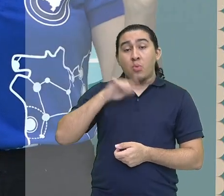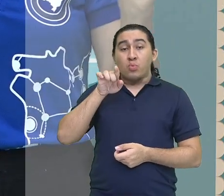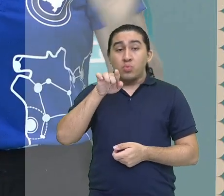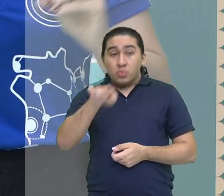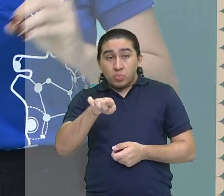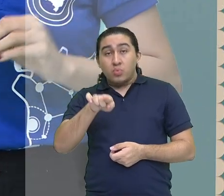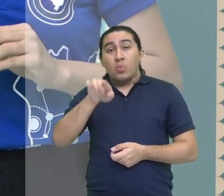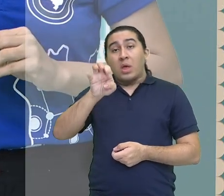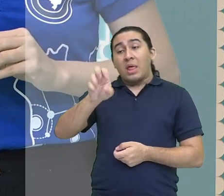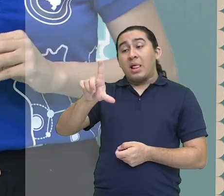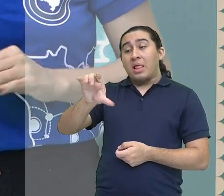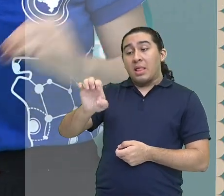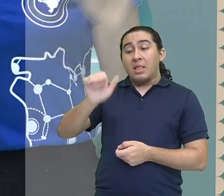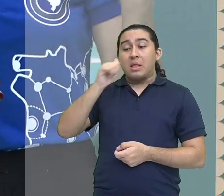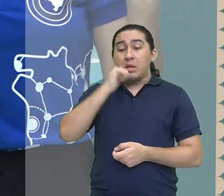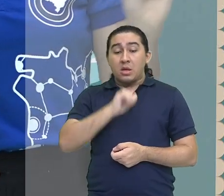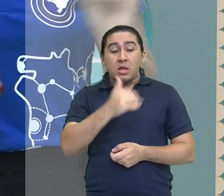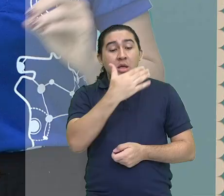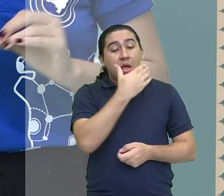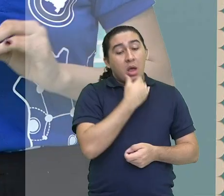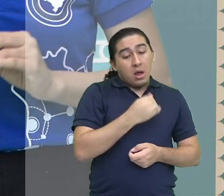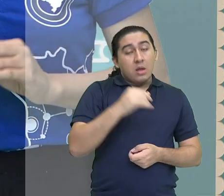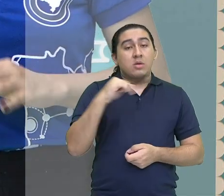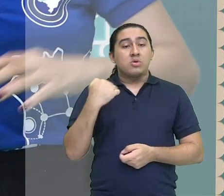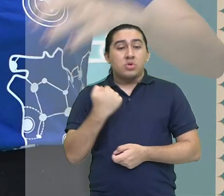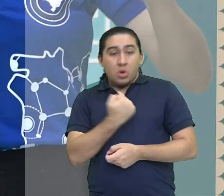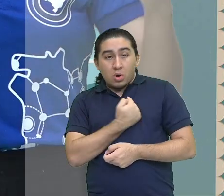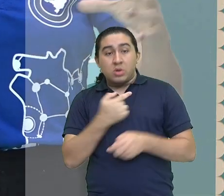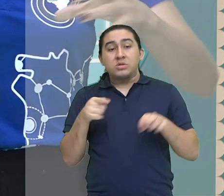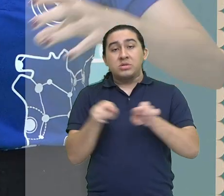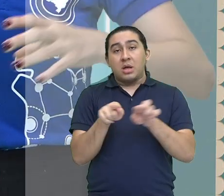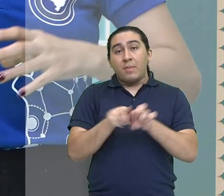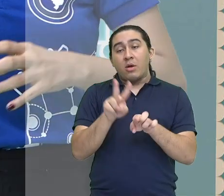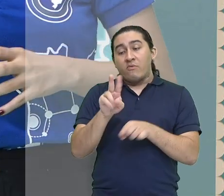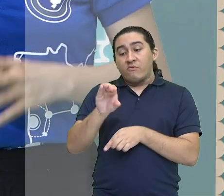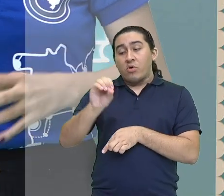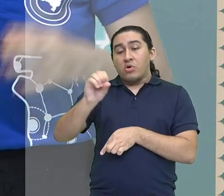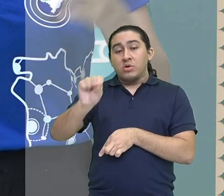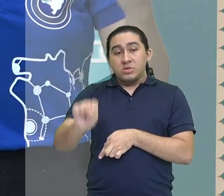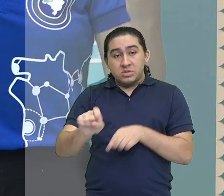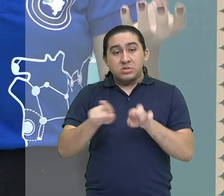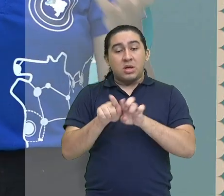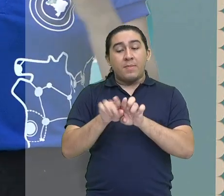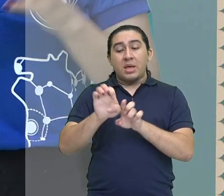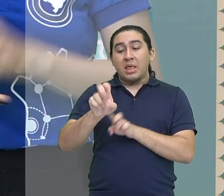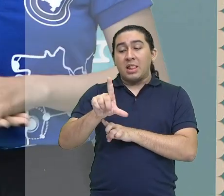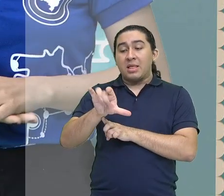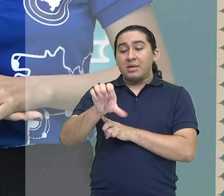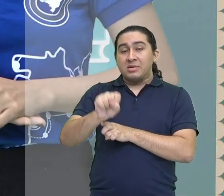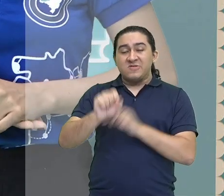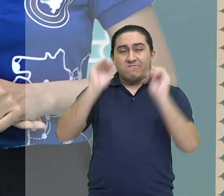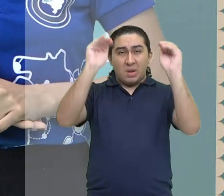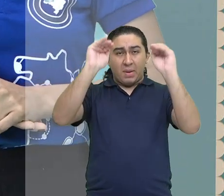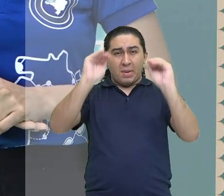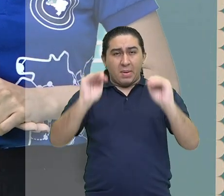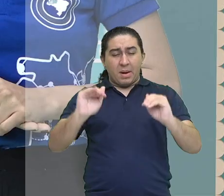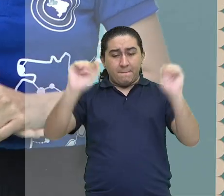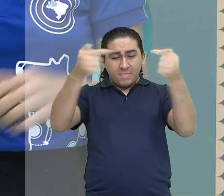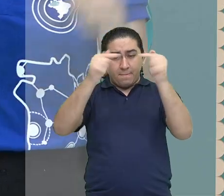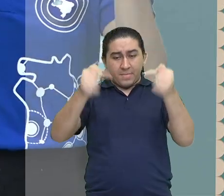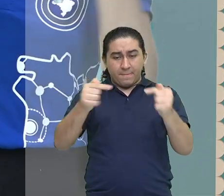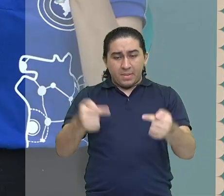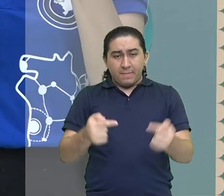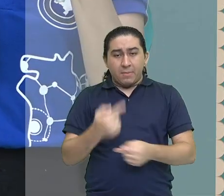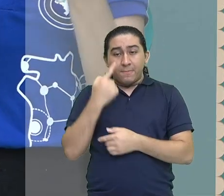amaste, ele ou ela amou, nós amamos, vós amastes, eles ou elas